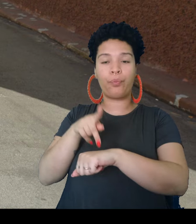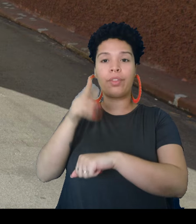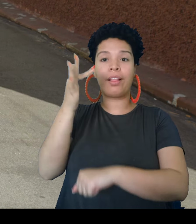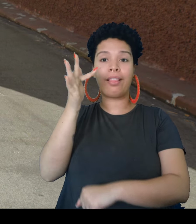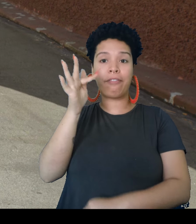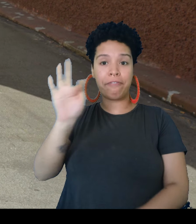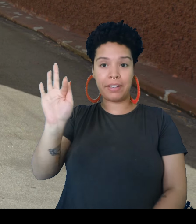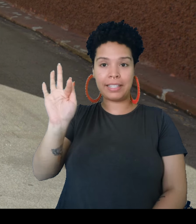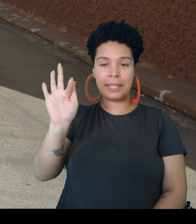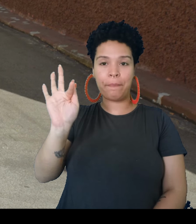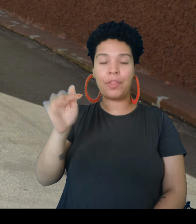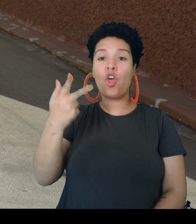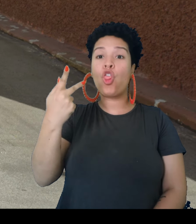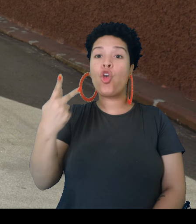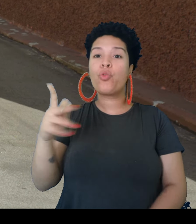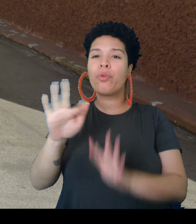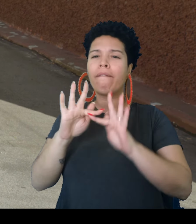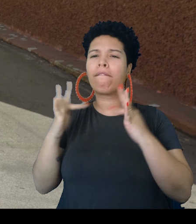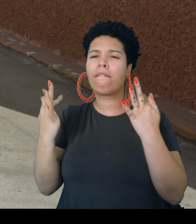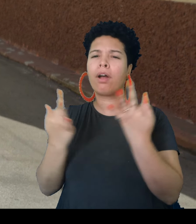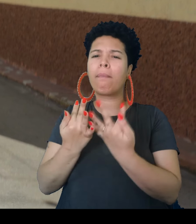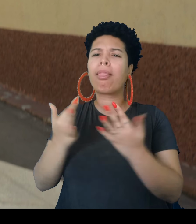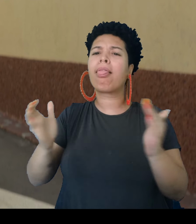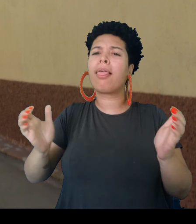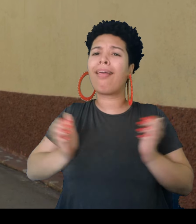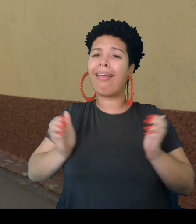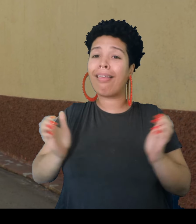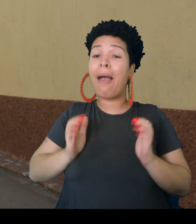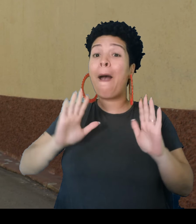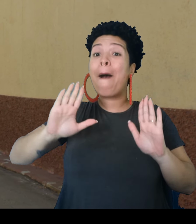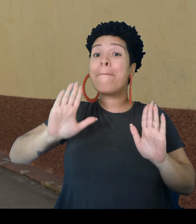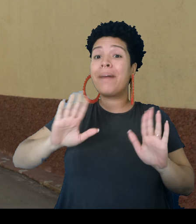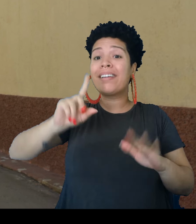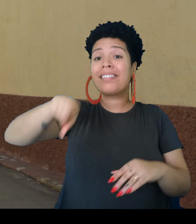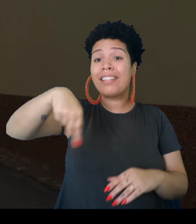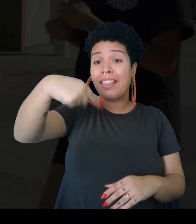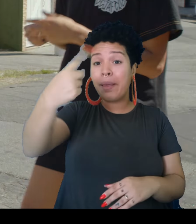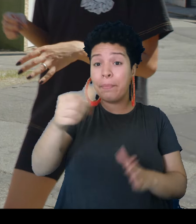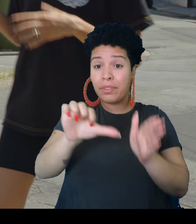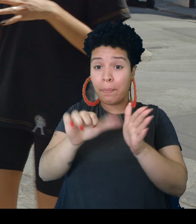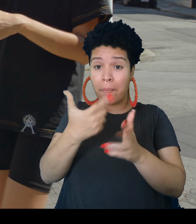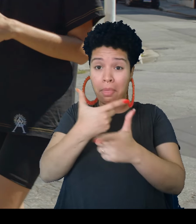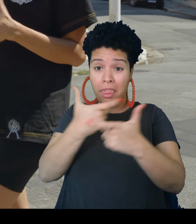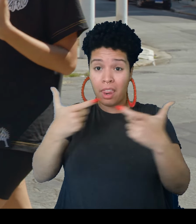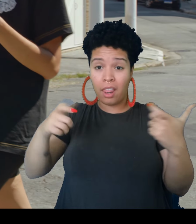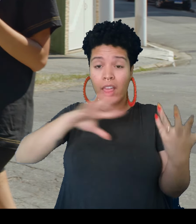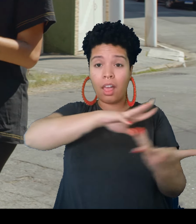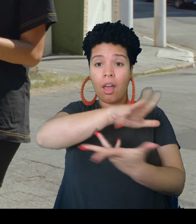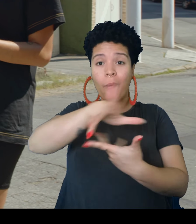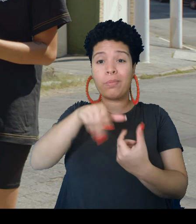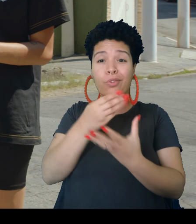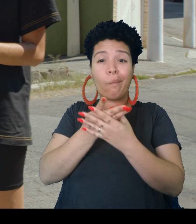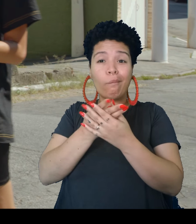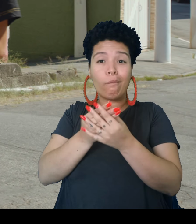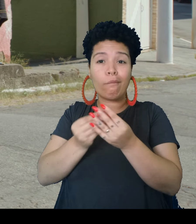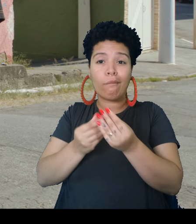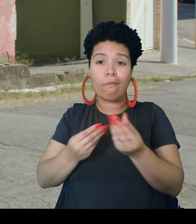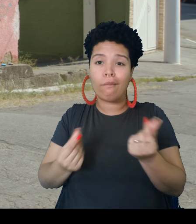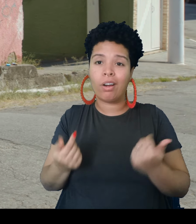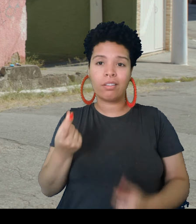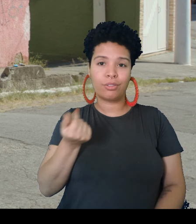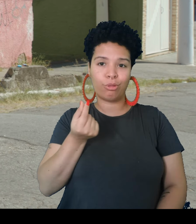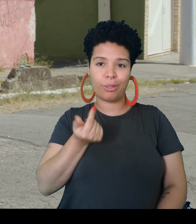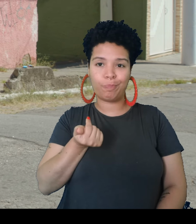tinha muita grana, mas que acabou perdendo tudo depois da Primeira Guerra Mundial. Como não tinham muito dinheiro para oferecer